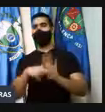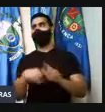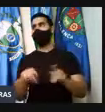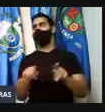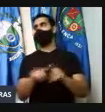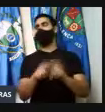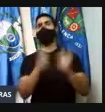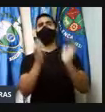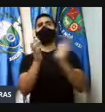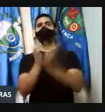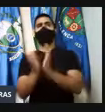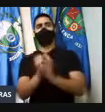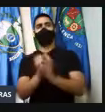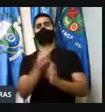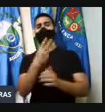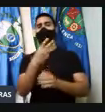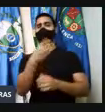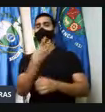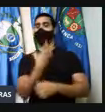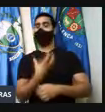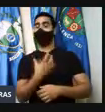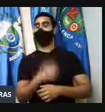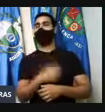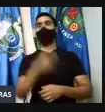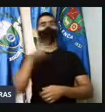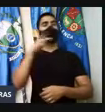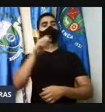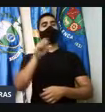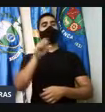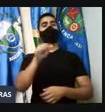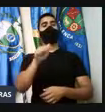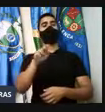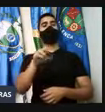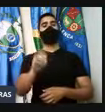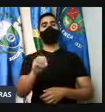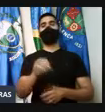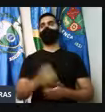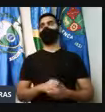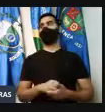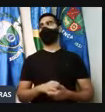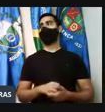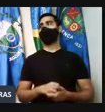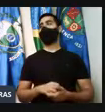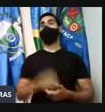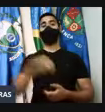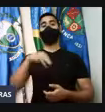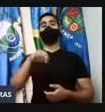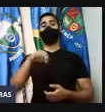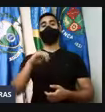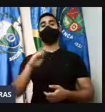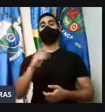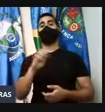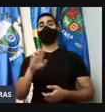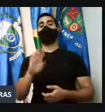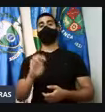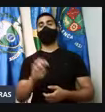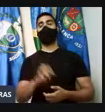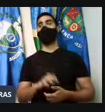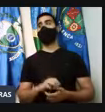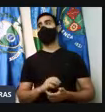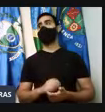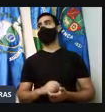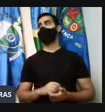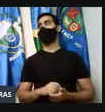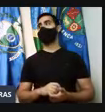das comissões, 3 de dezembro de 2020, vereador Saulo de Tarso Pereira Corrêa da Silva, membro, vereadora Michele Vieira Cabral da Silva, membro,